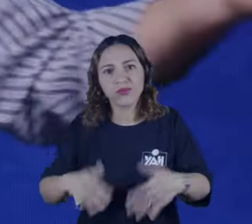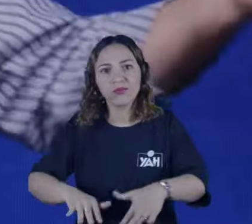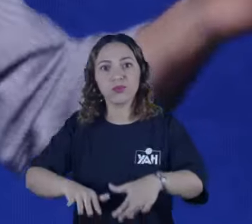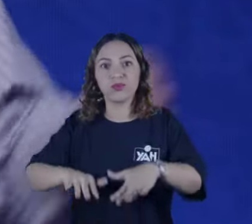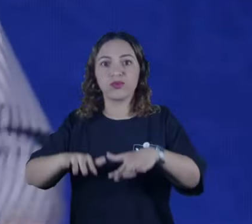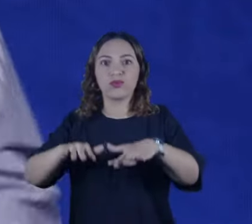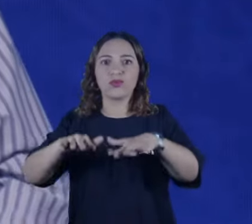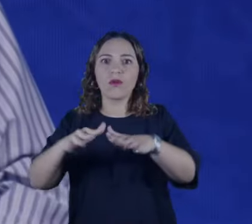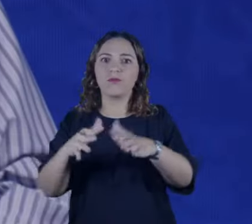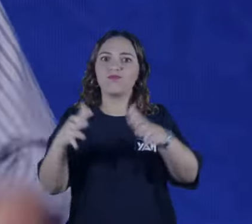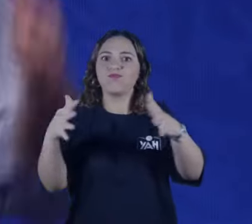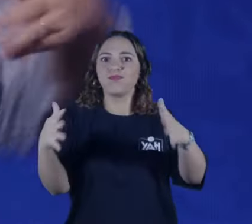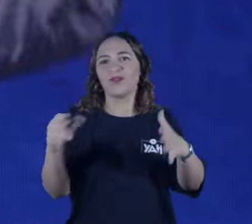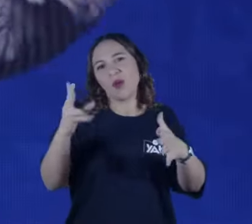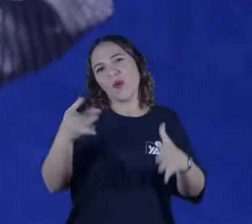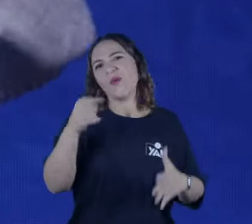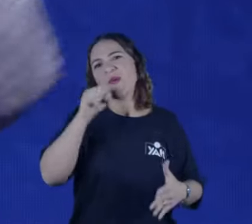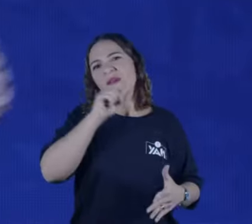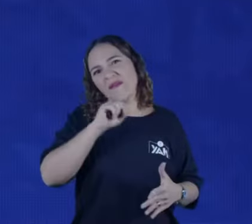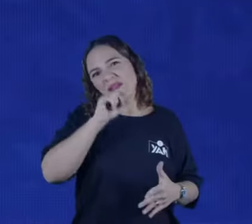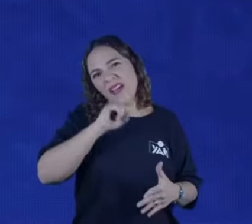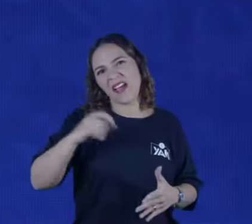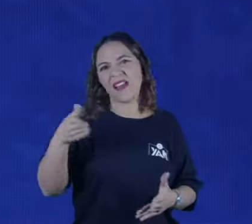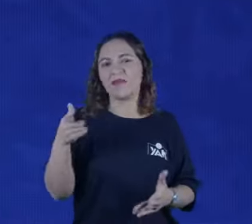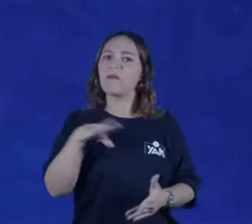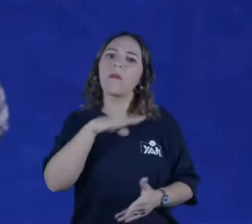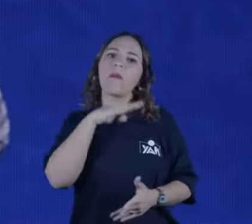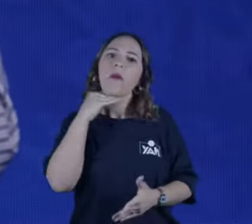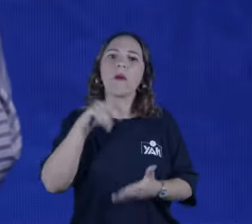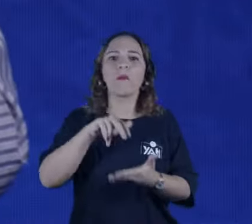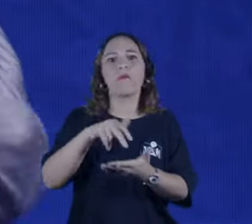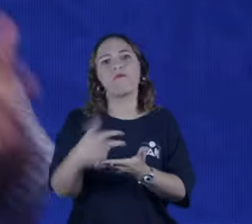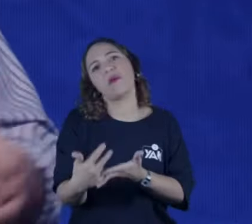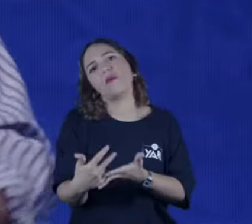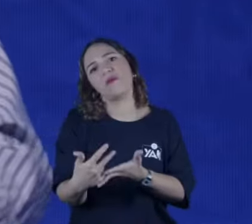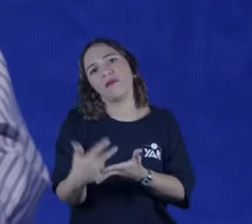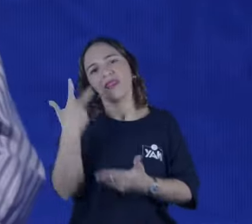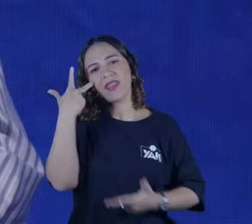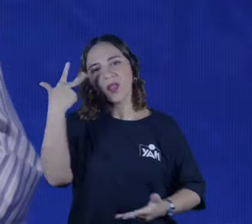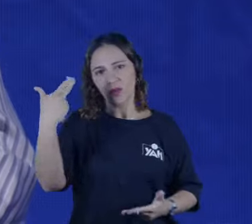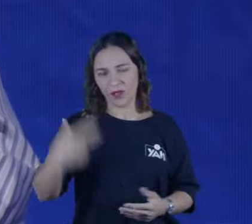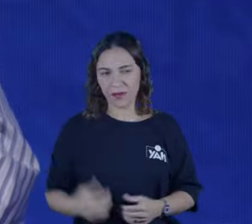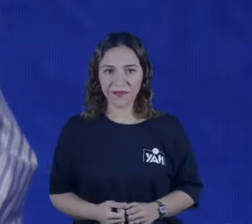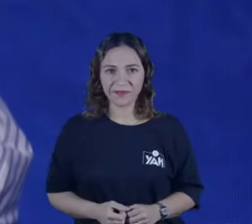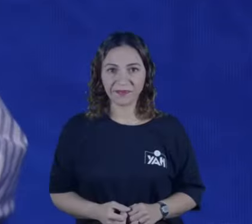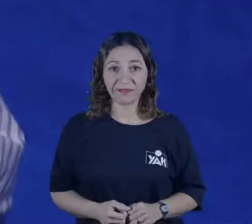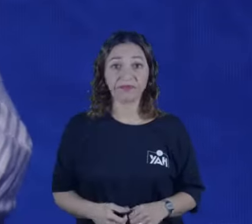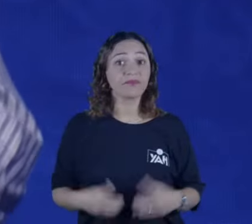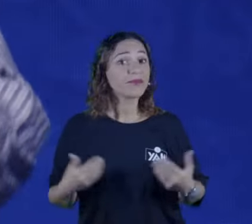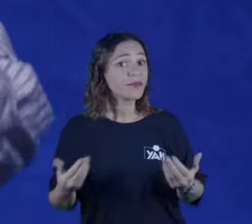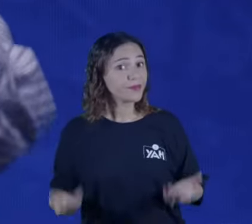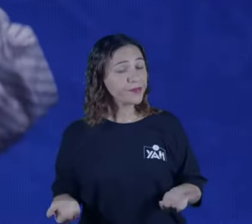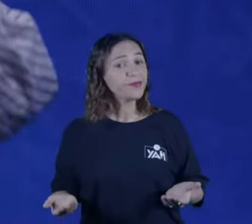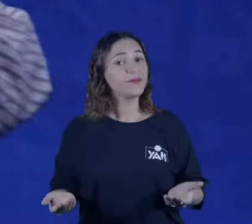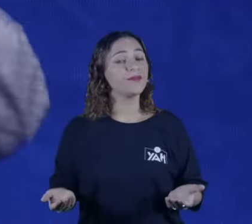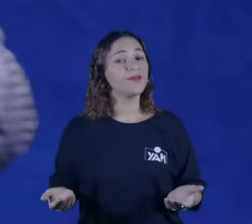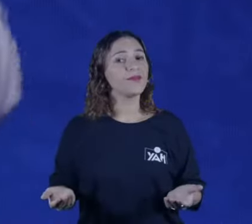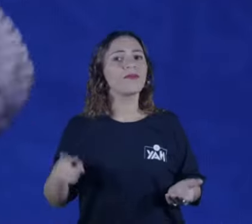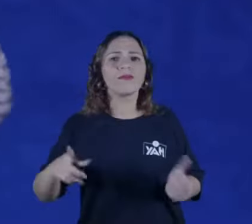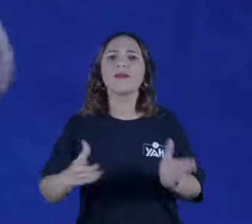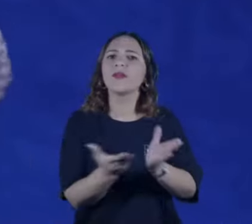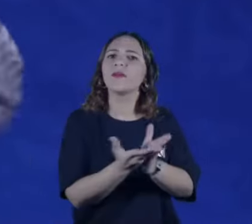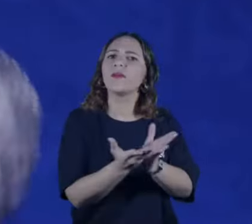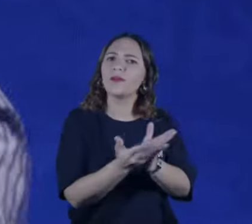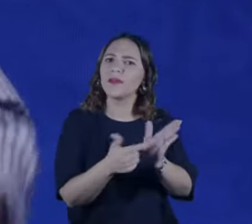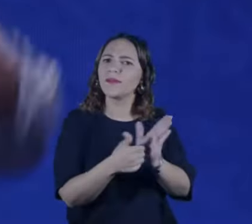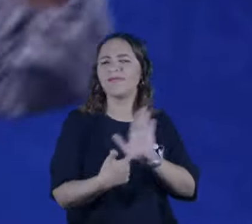cresçam, ou, no caso dos animais velhos, morram de morte natural. Então, a